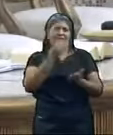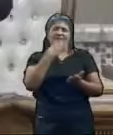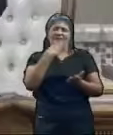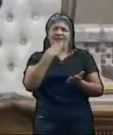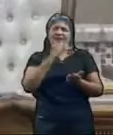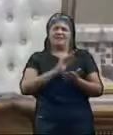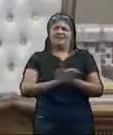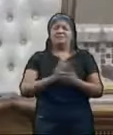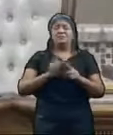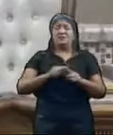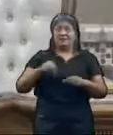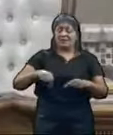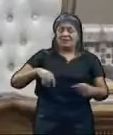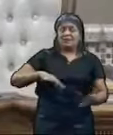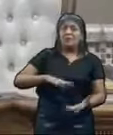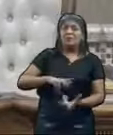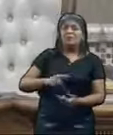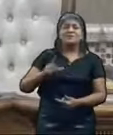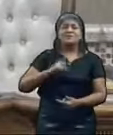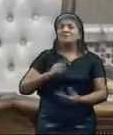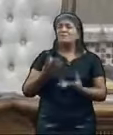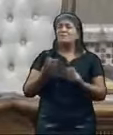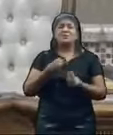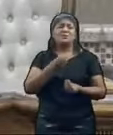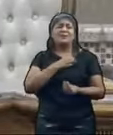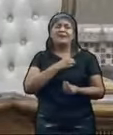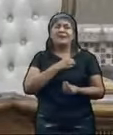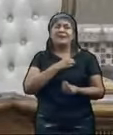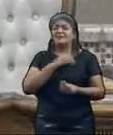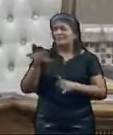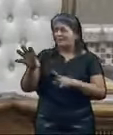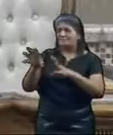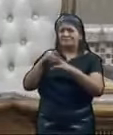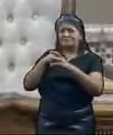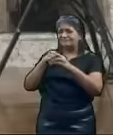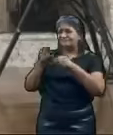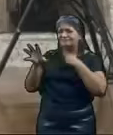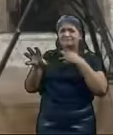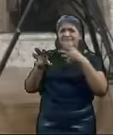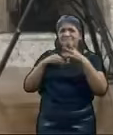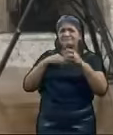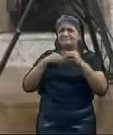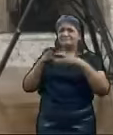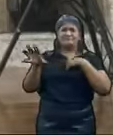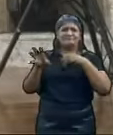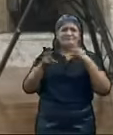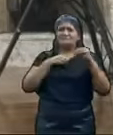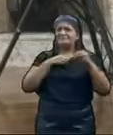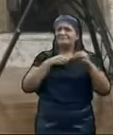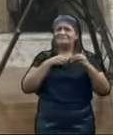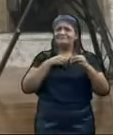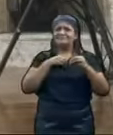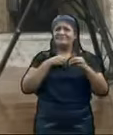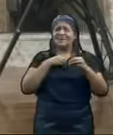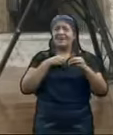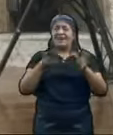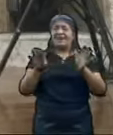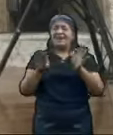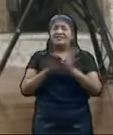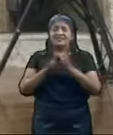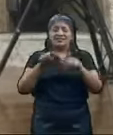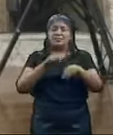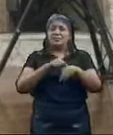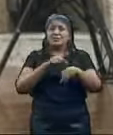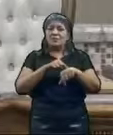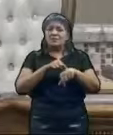de tanta iniquidade isso tudo é um prenúncio da chegada do anticristo porque o anticristo é o